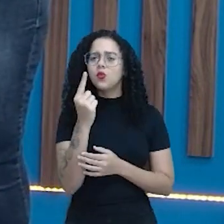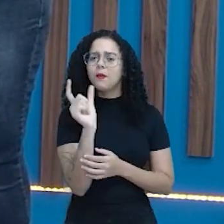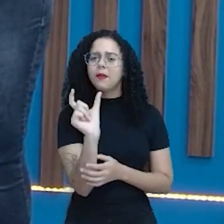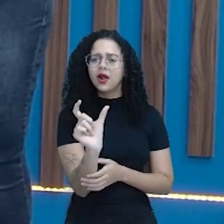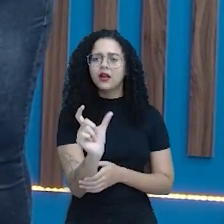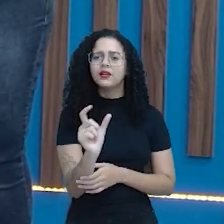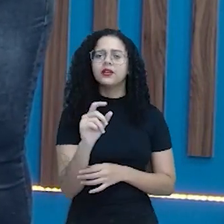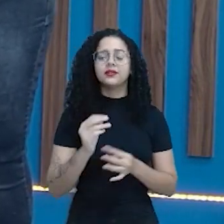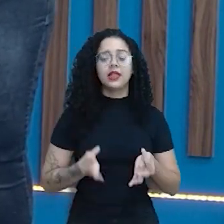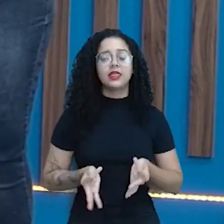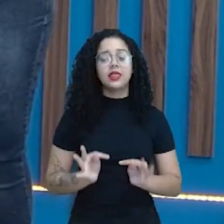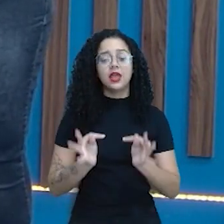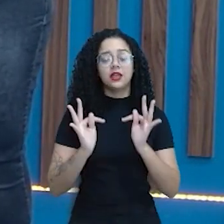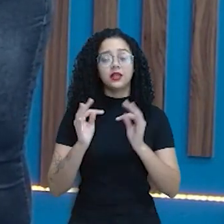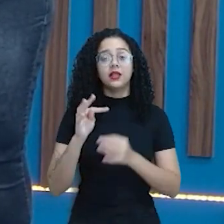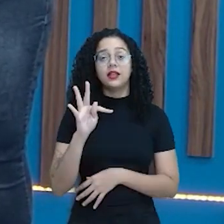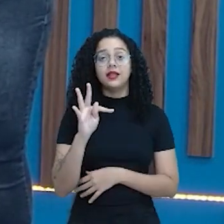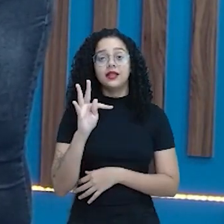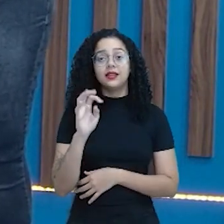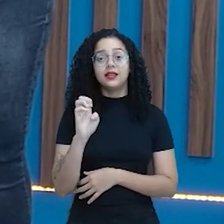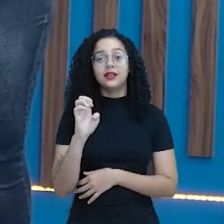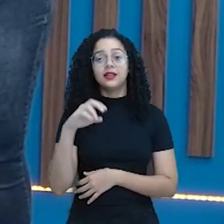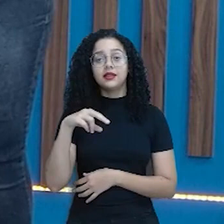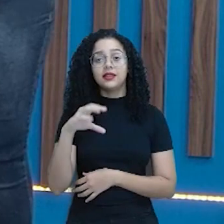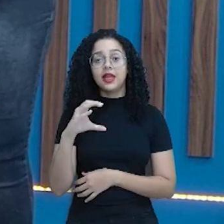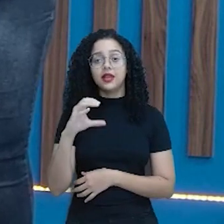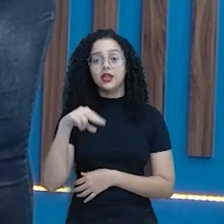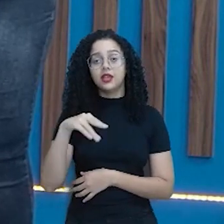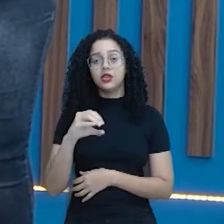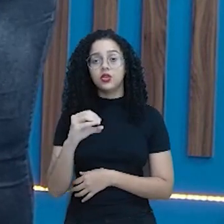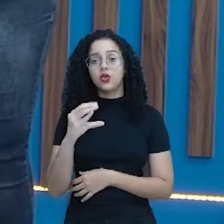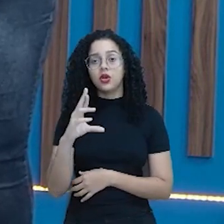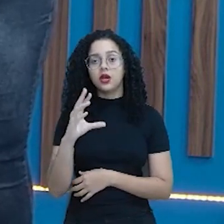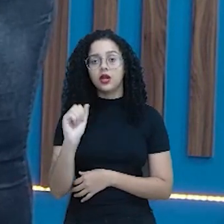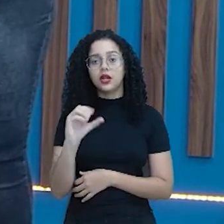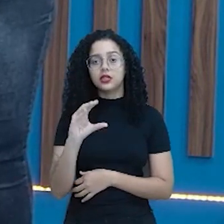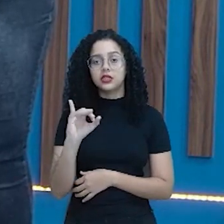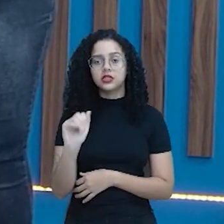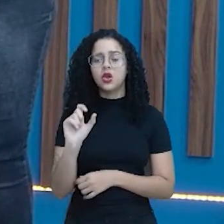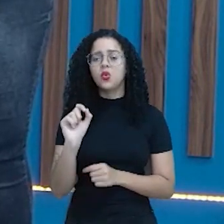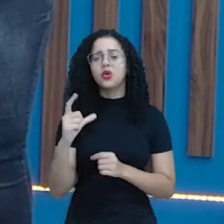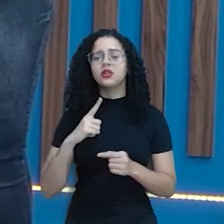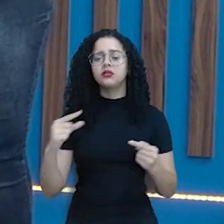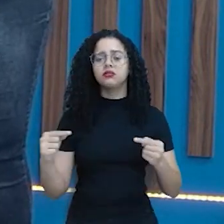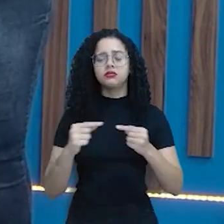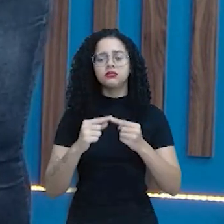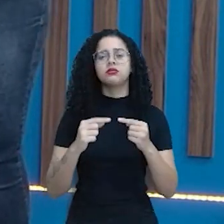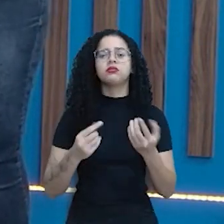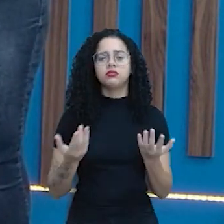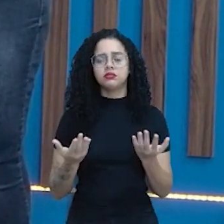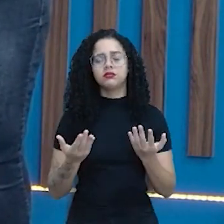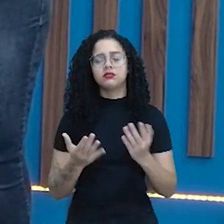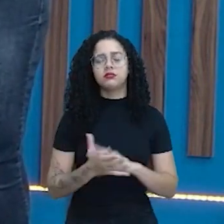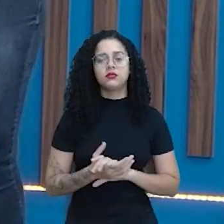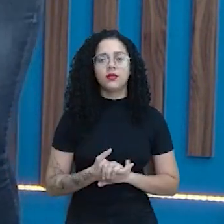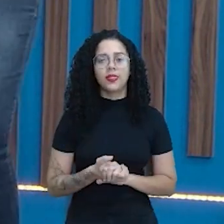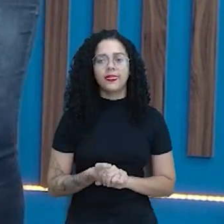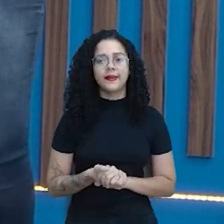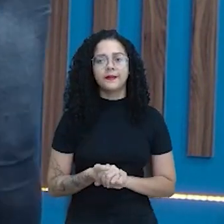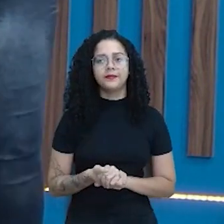palavrinha, tecnocracia. O que é que tudo isso que a gente falou aqui tem a ver com tecnocracia? Vamos